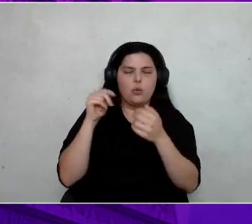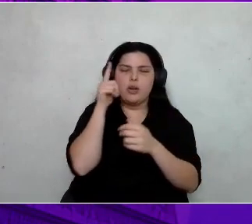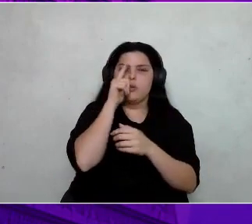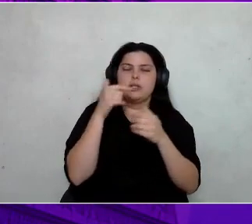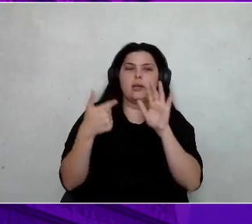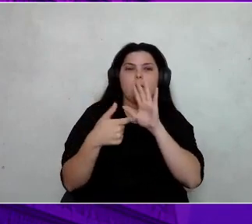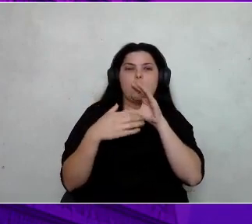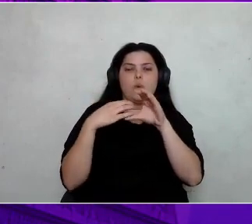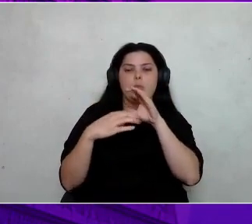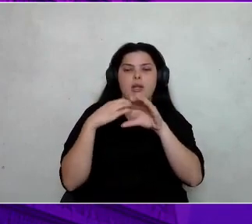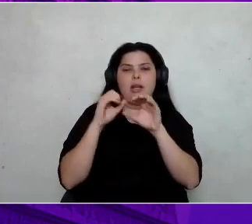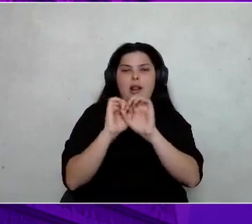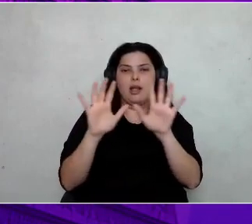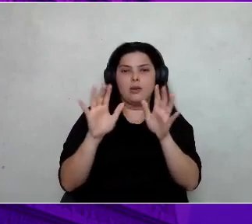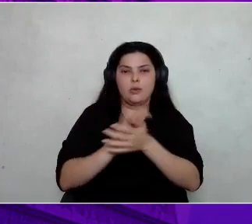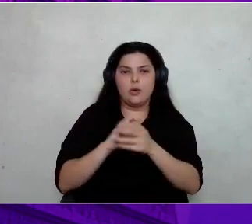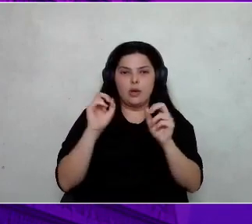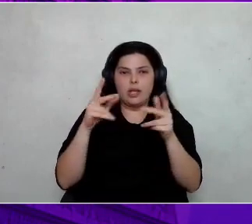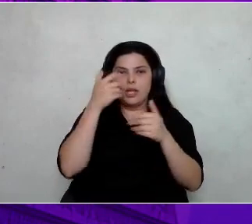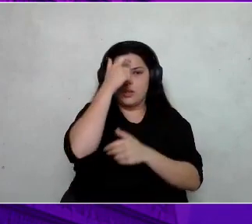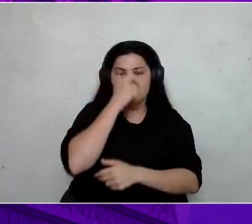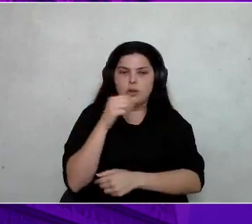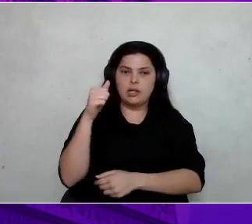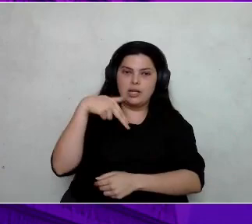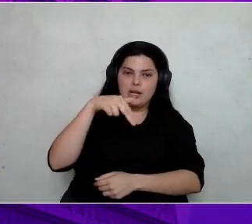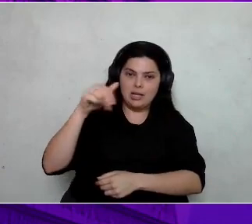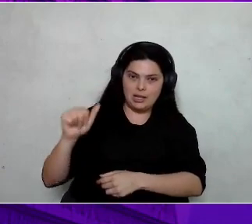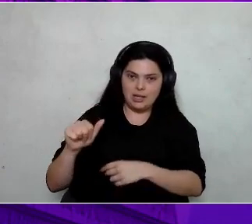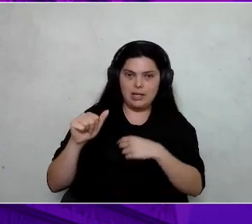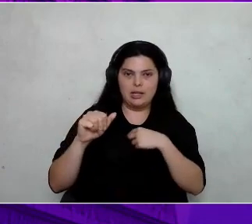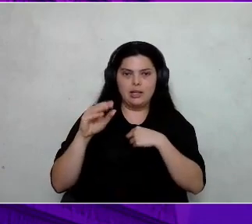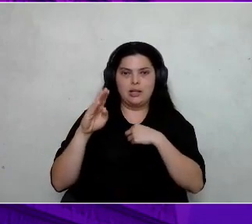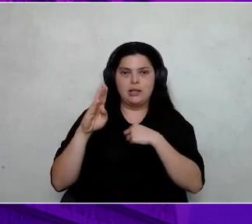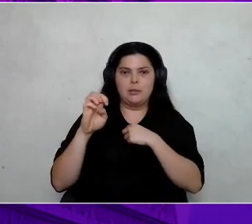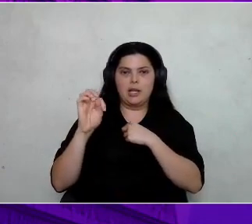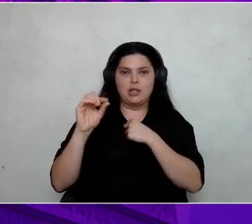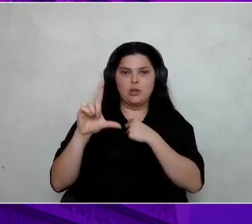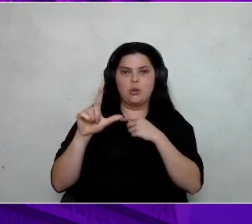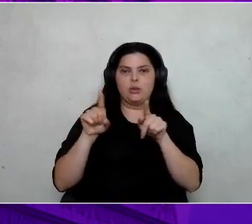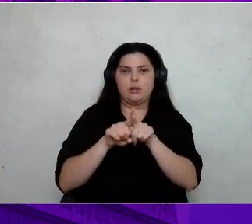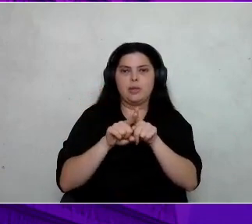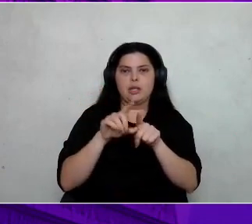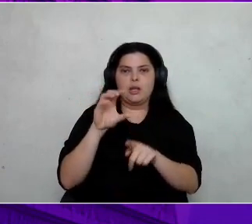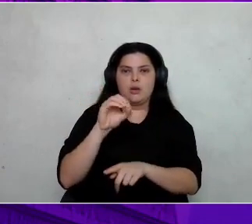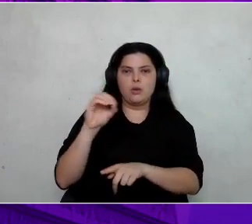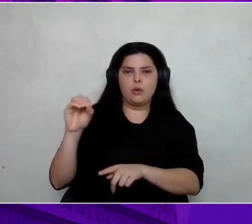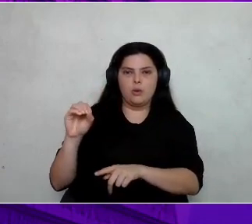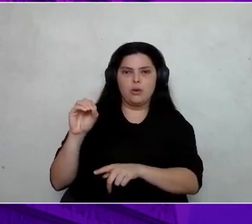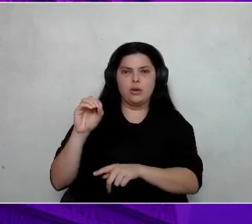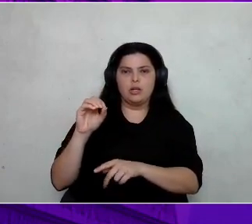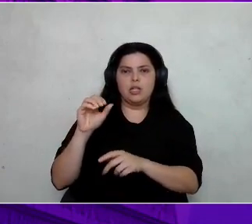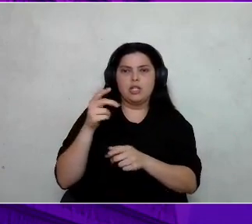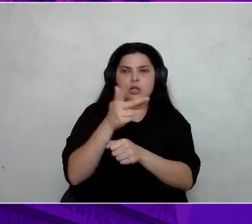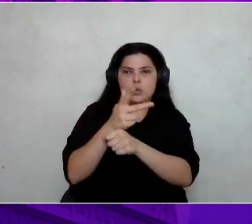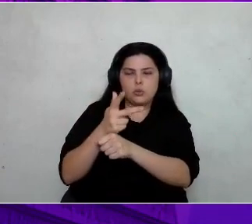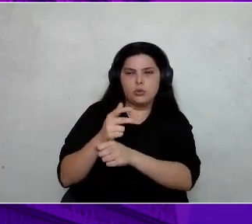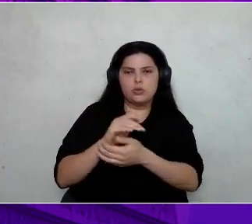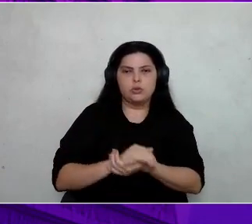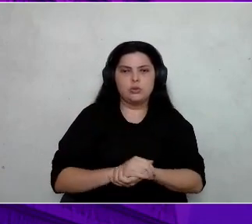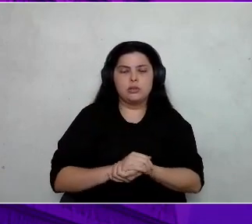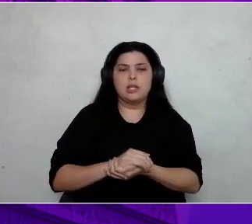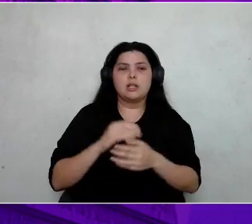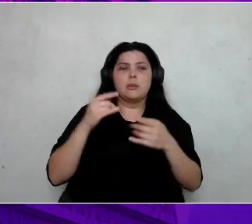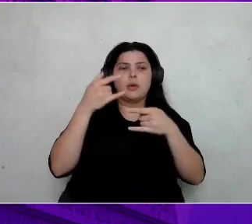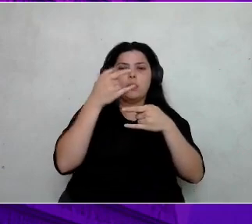bom? Eu sou a Ana Bertol, da Audio Studio. Aquele é o QR Code do meu LinkedIn e esse é o QR Code da